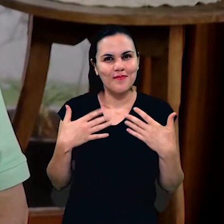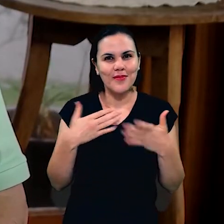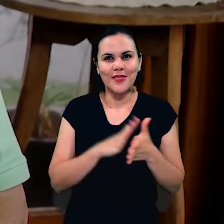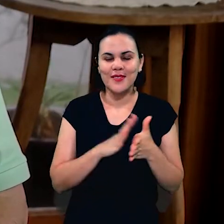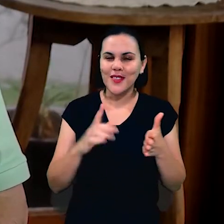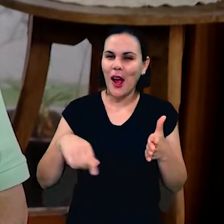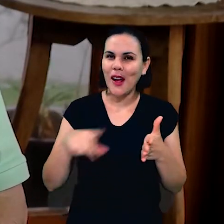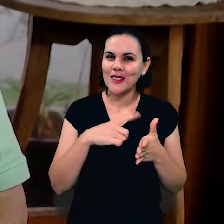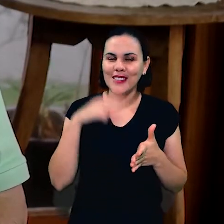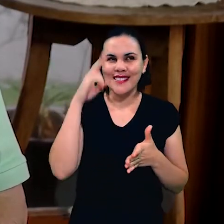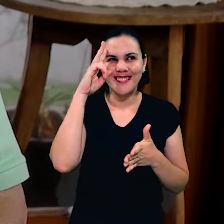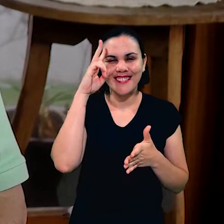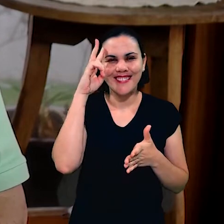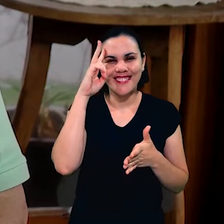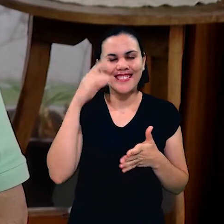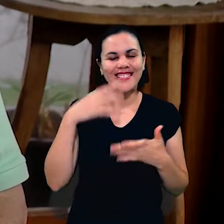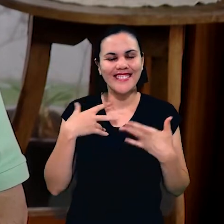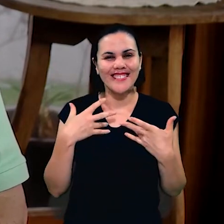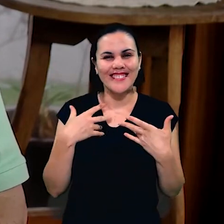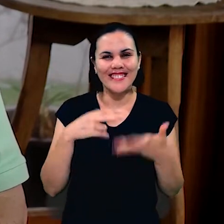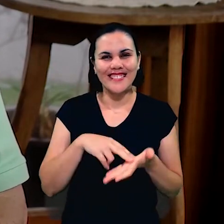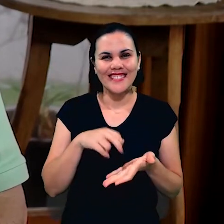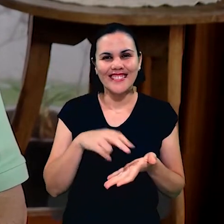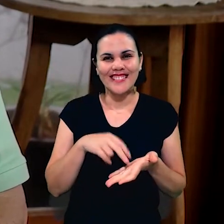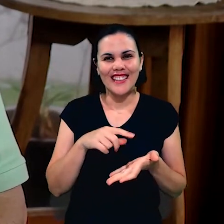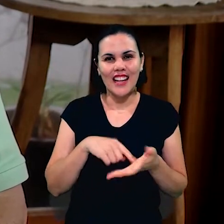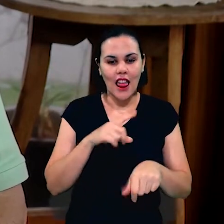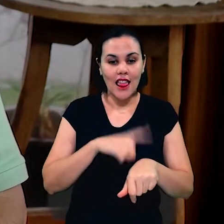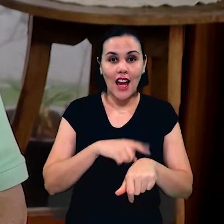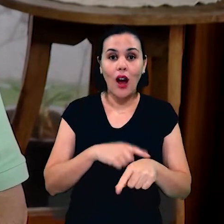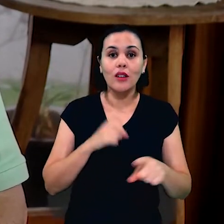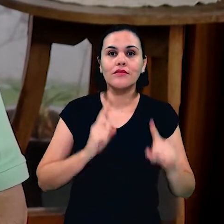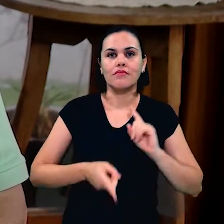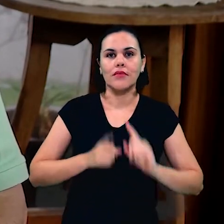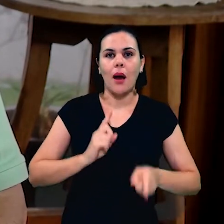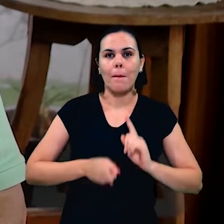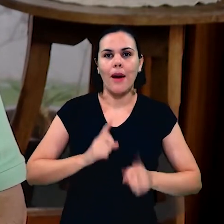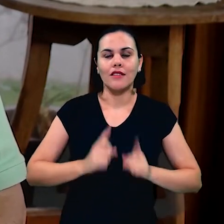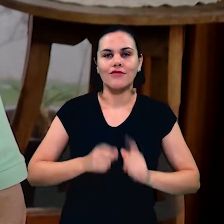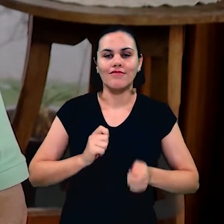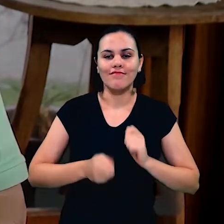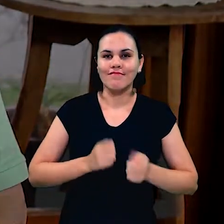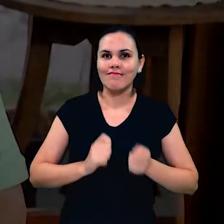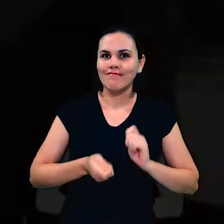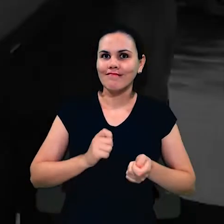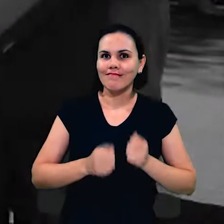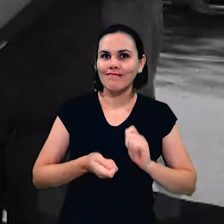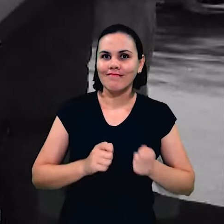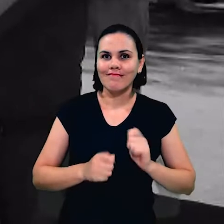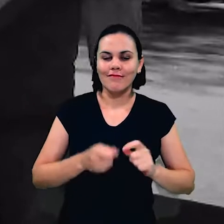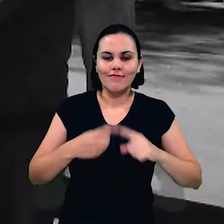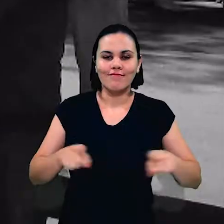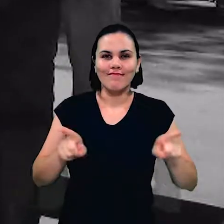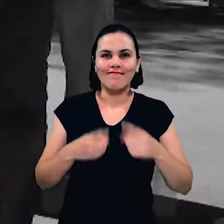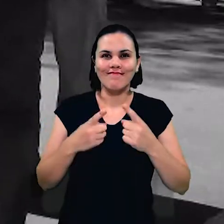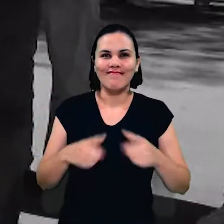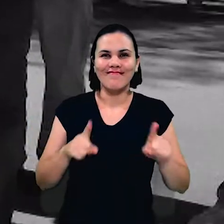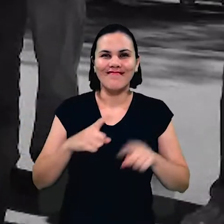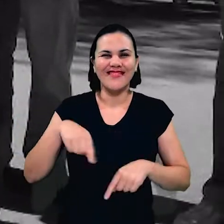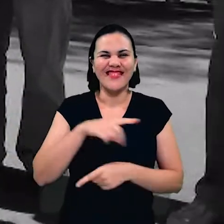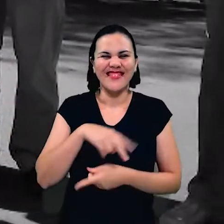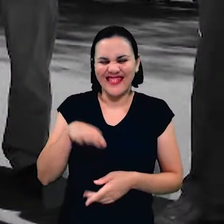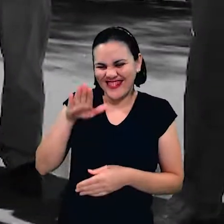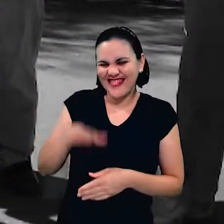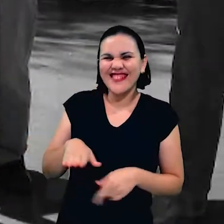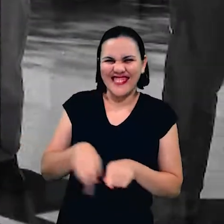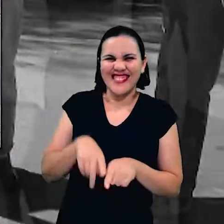e realmente que entusiasma a gente, é a hora da bandinha do Divino. A bandinha que entusiasma gente grande e